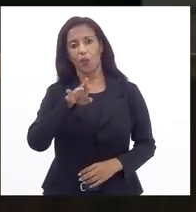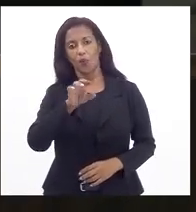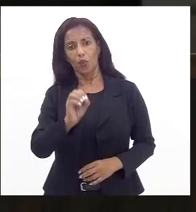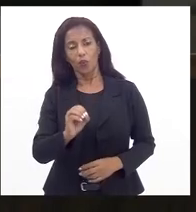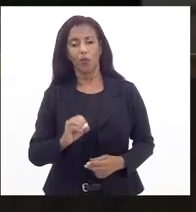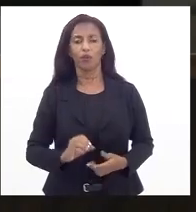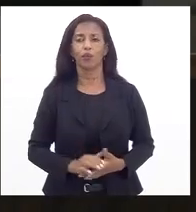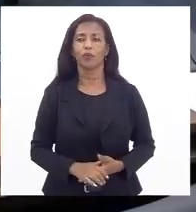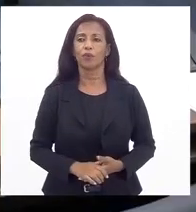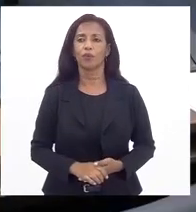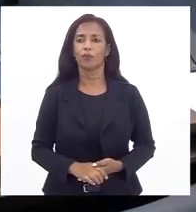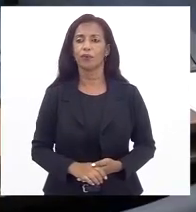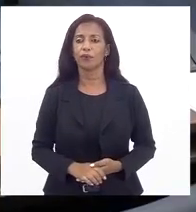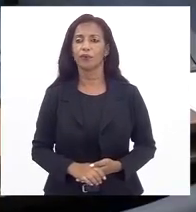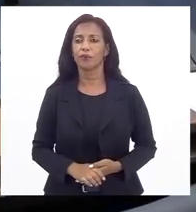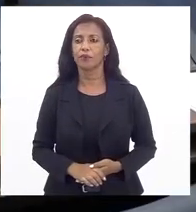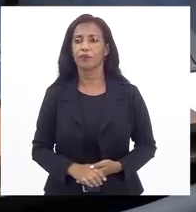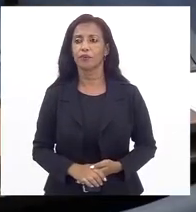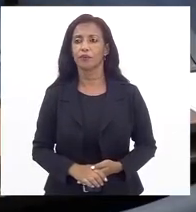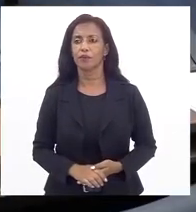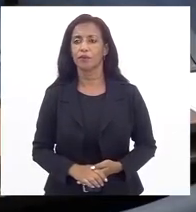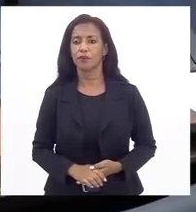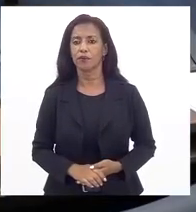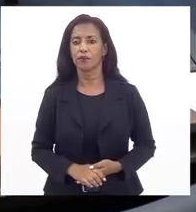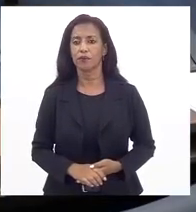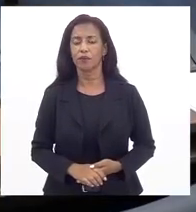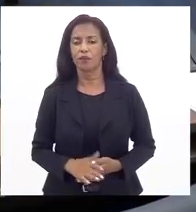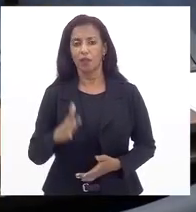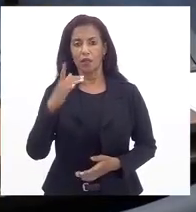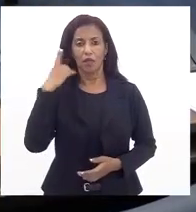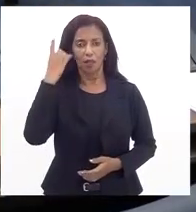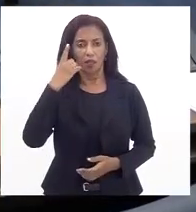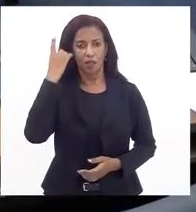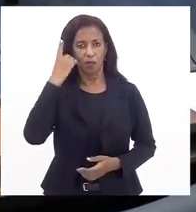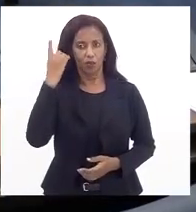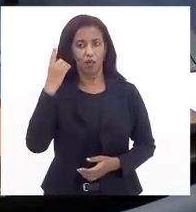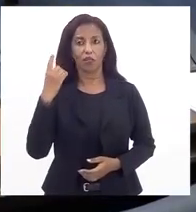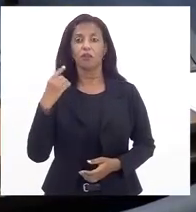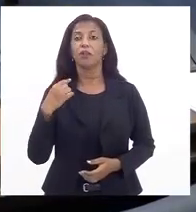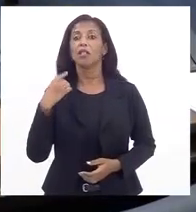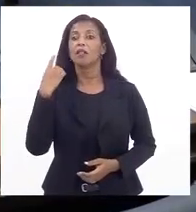dauaire deputados que estão Dani